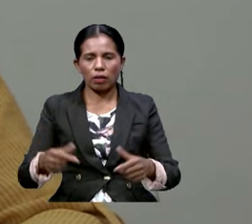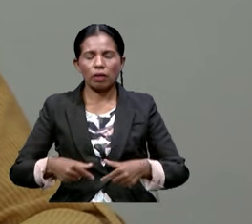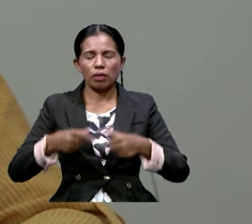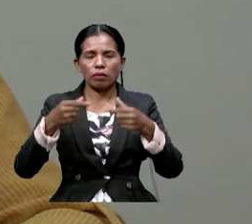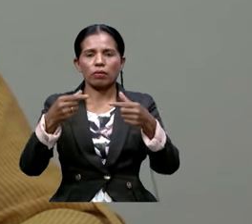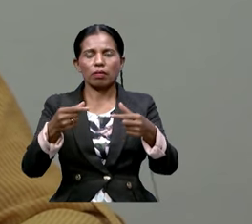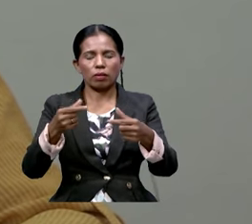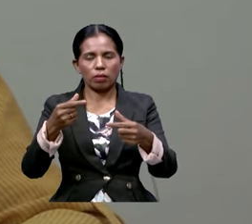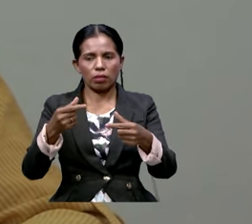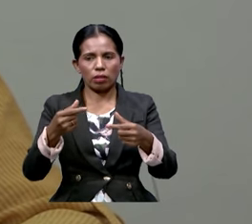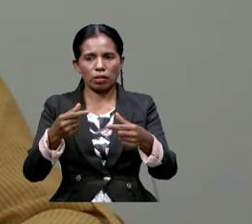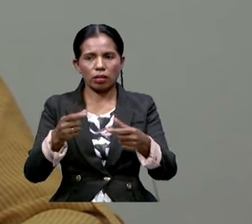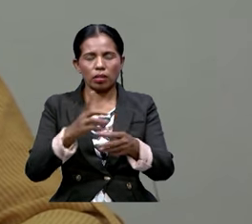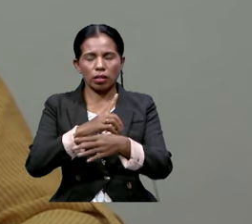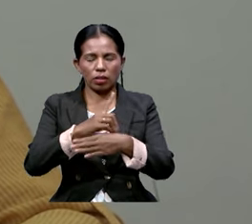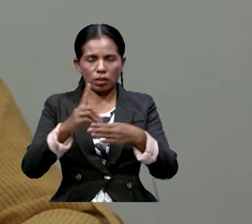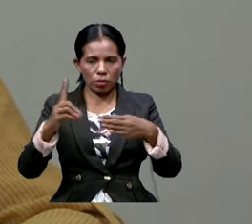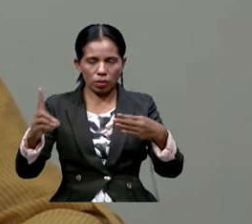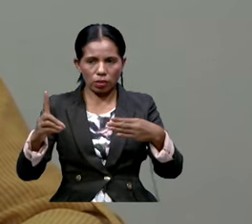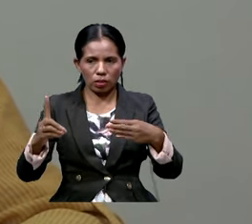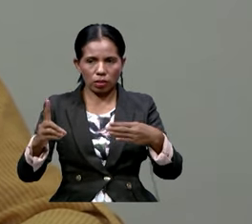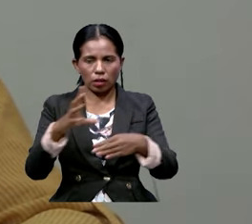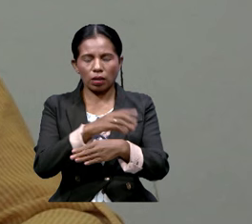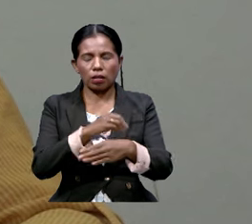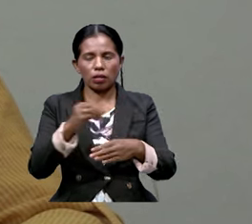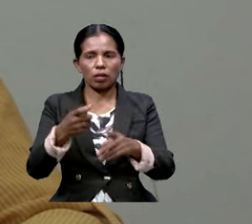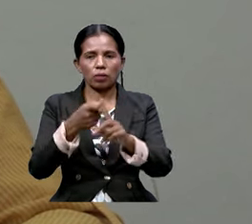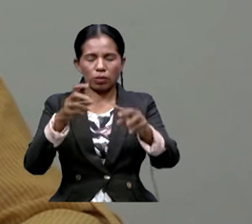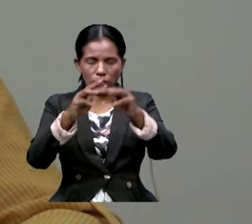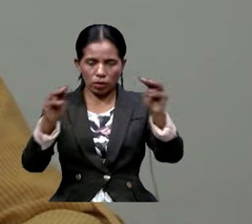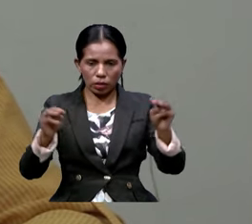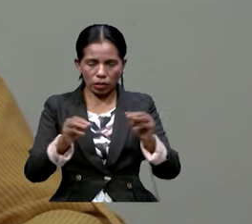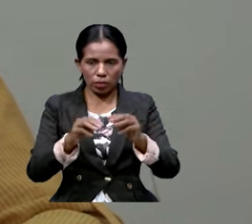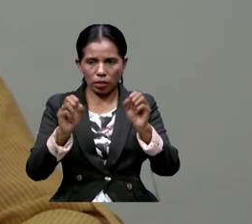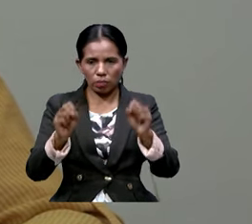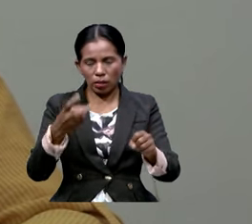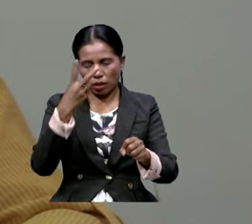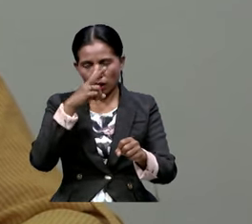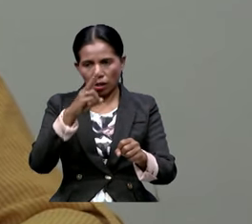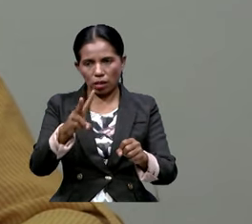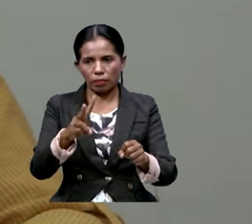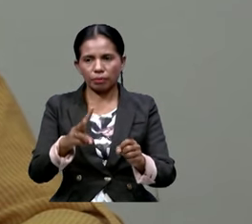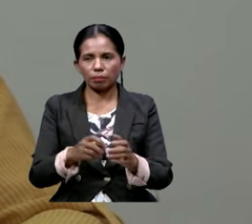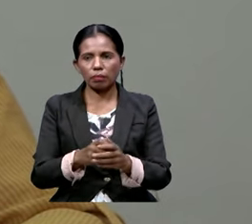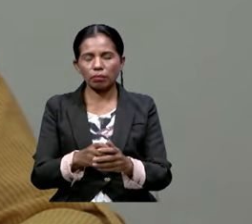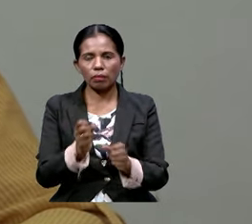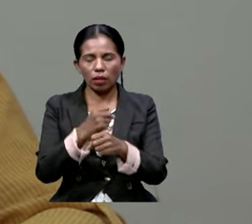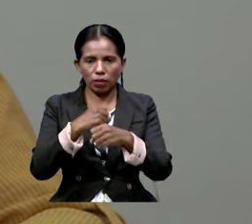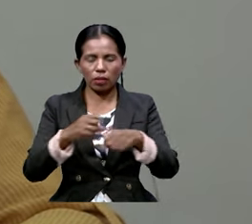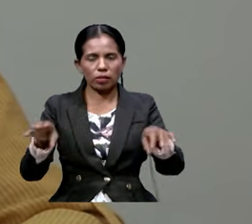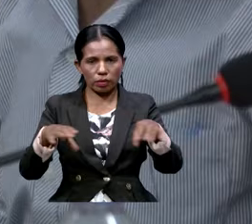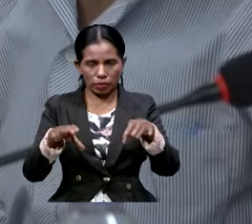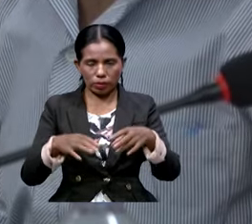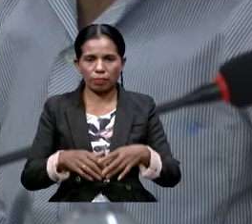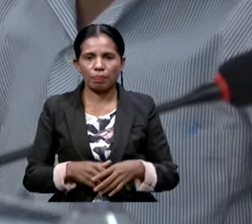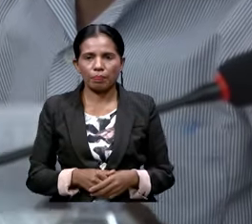Bahia. Diretores no superintendente de serviços do município para a tu bajalo lá e serviço irane. Tu